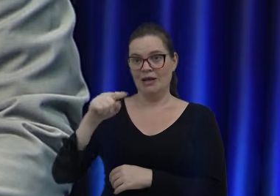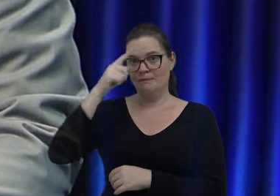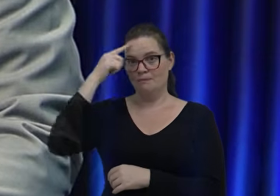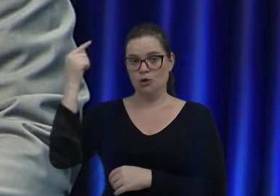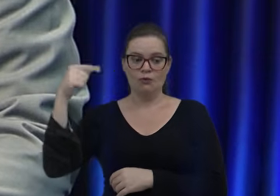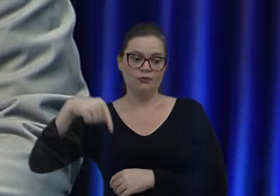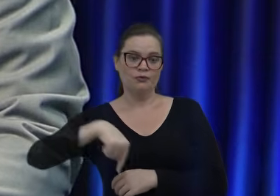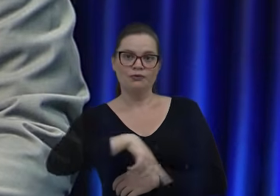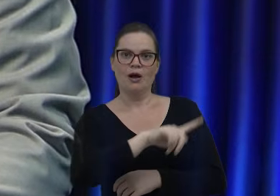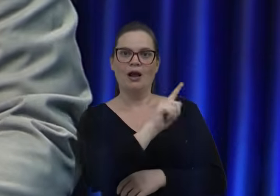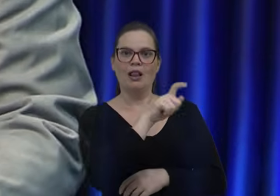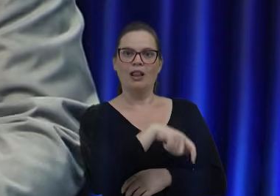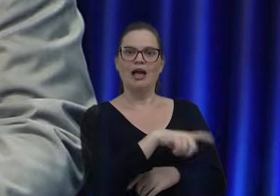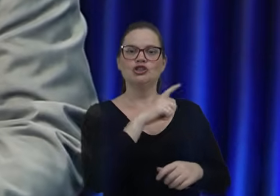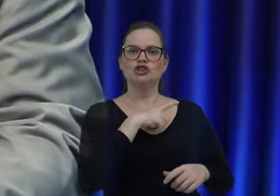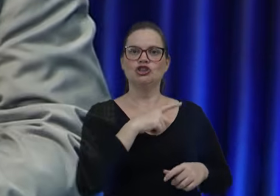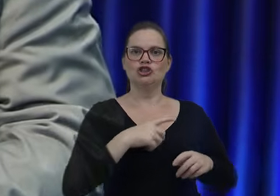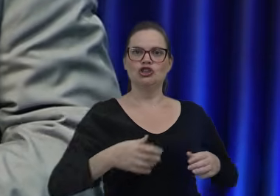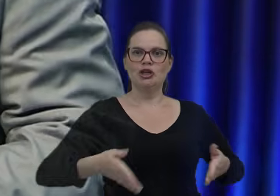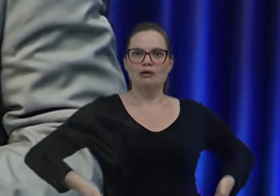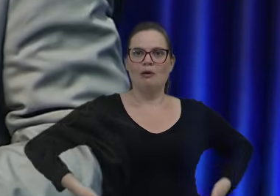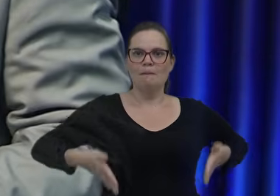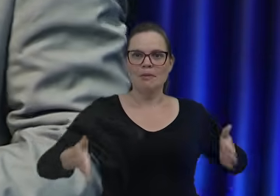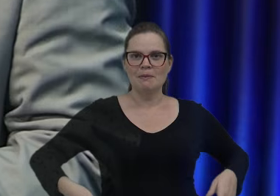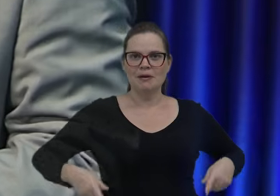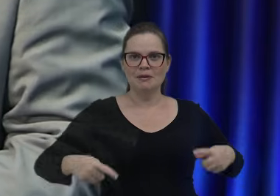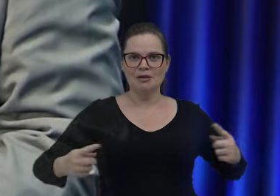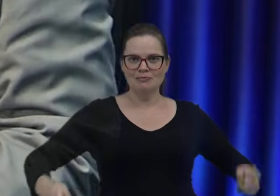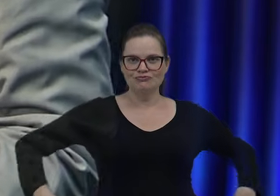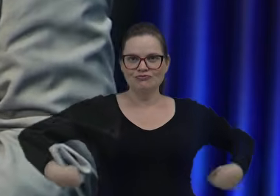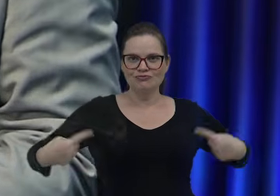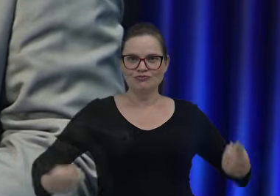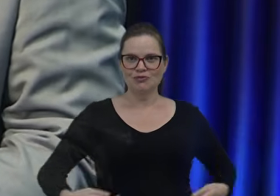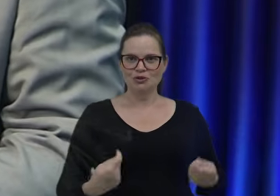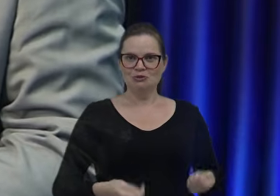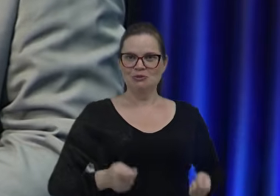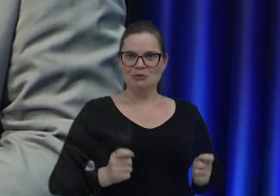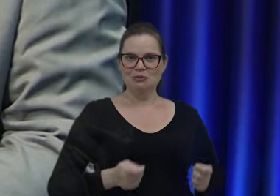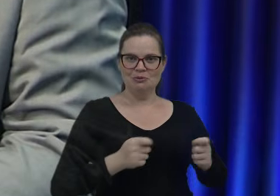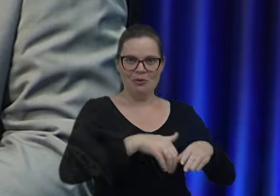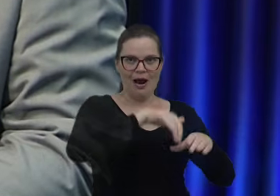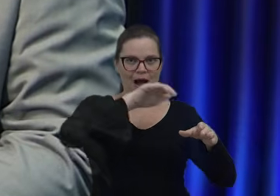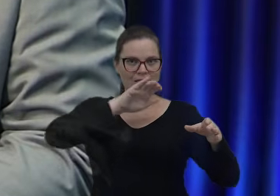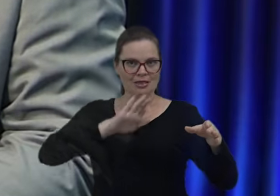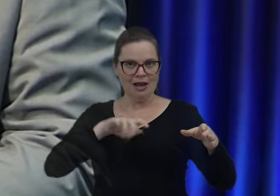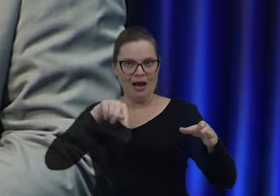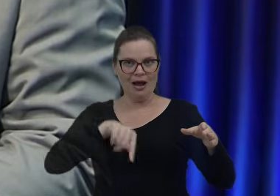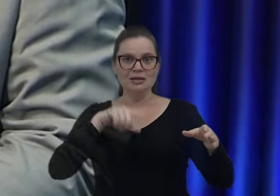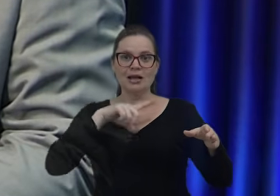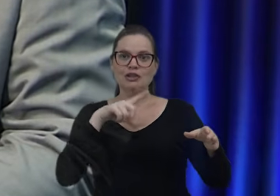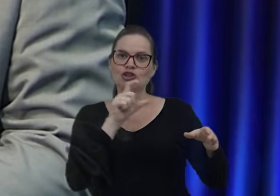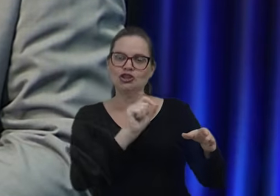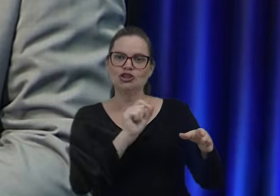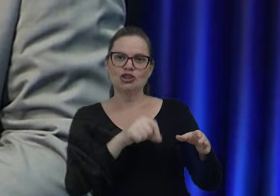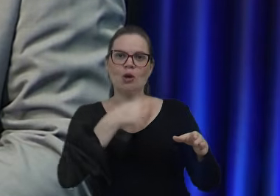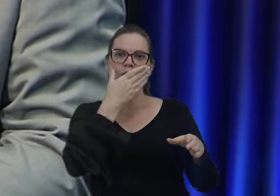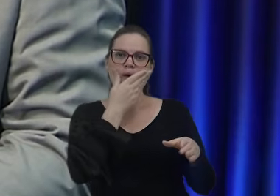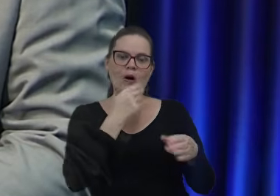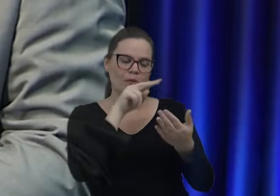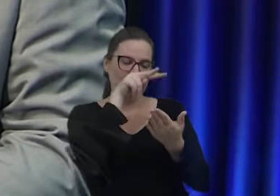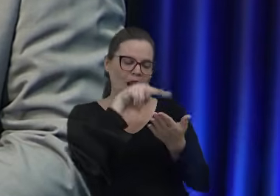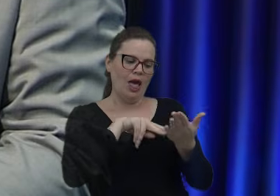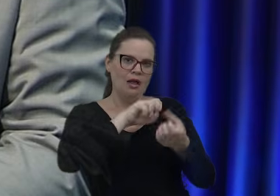estava esse homem, que era cidadão, que era oficial,